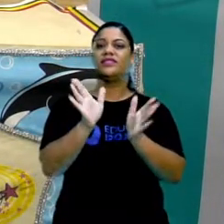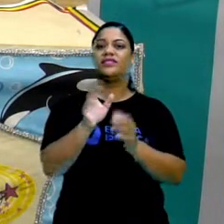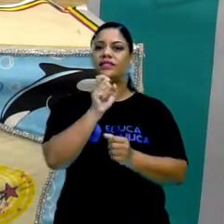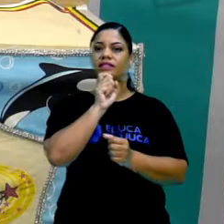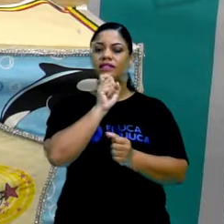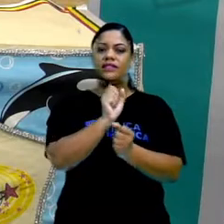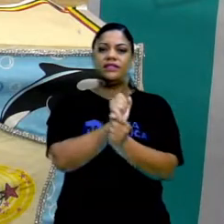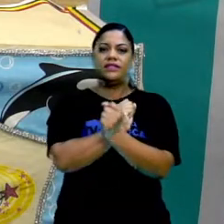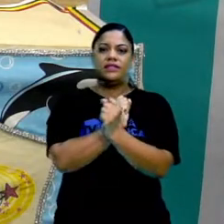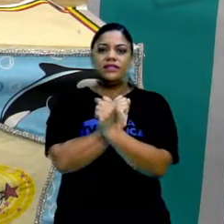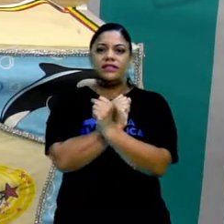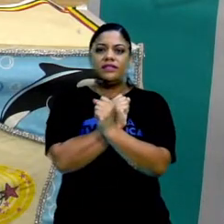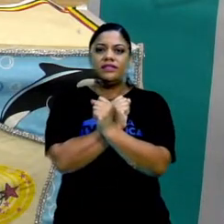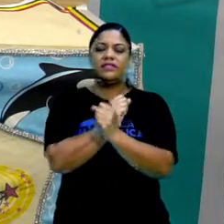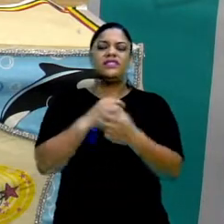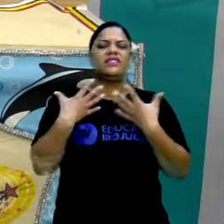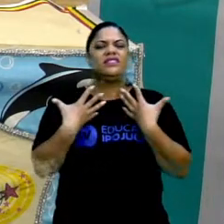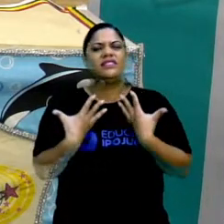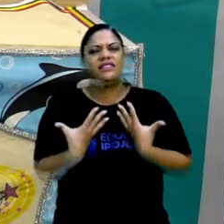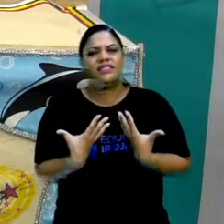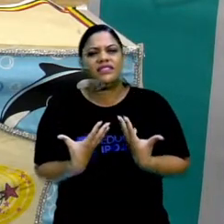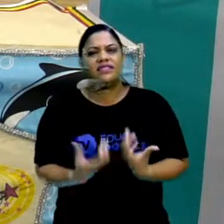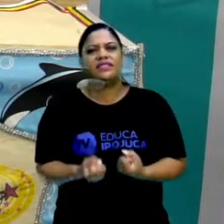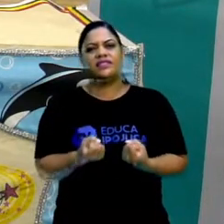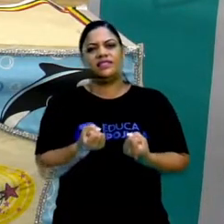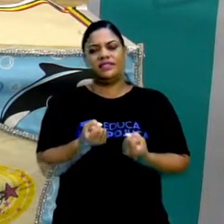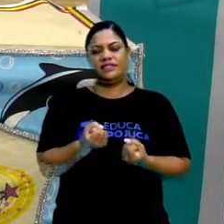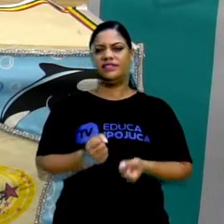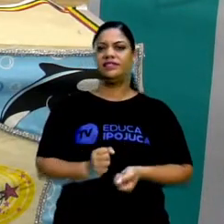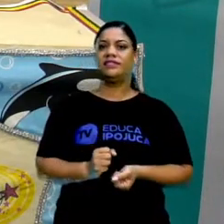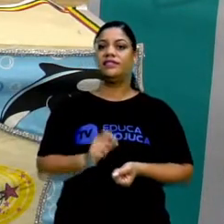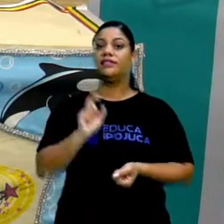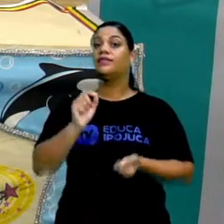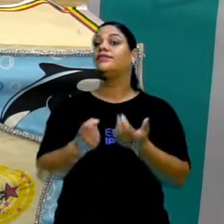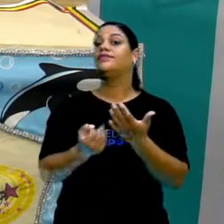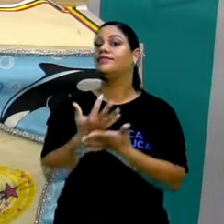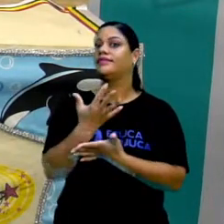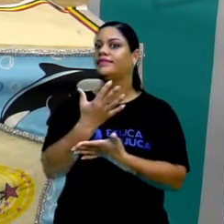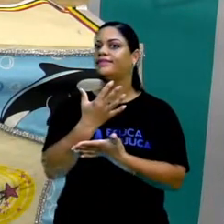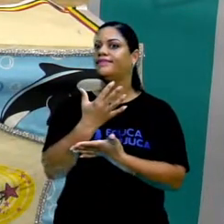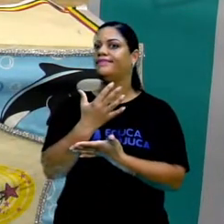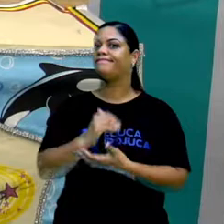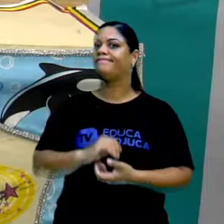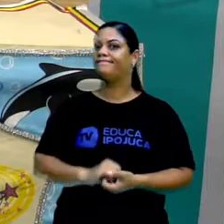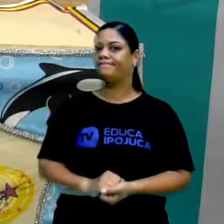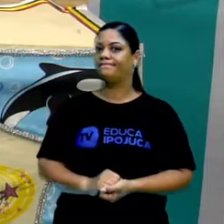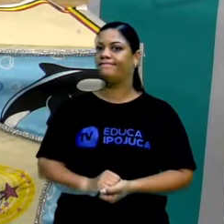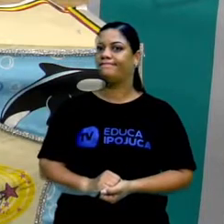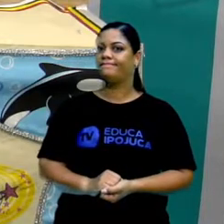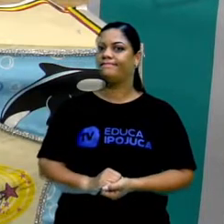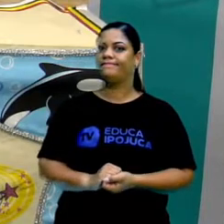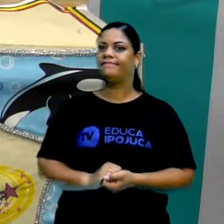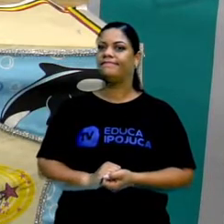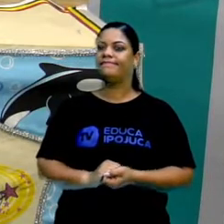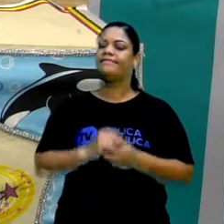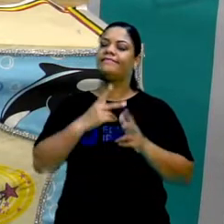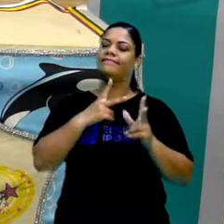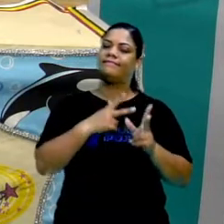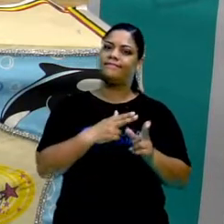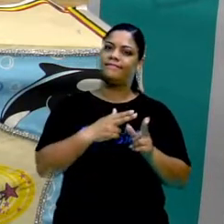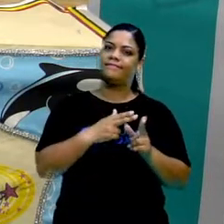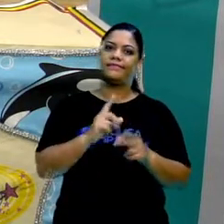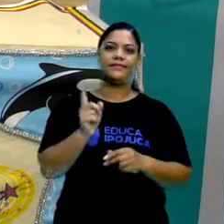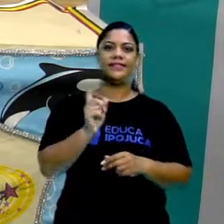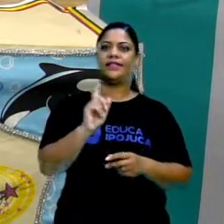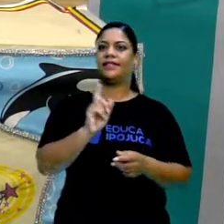mais. Já estava muito cansada e com frio. Então, o que aconteceu com ela? Ela foi descansar.